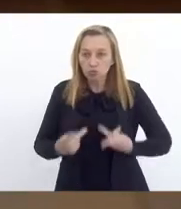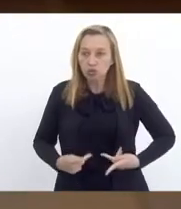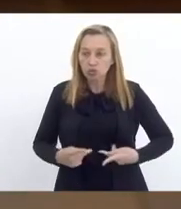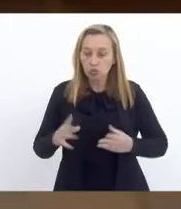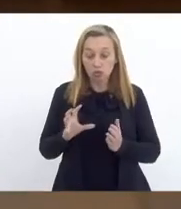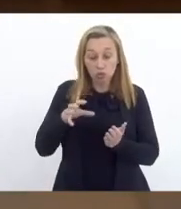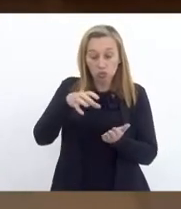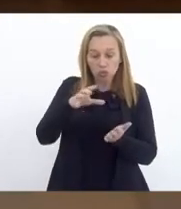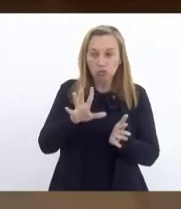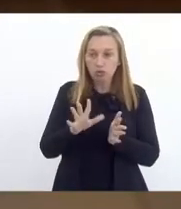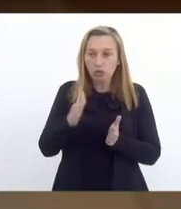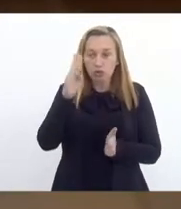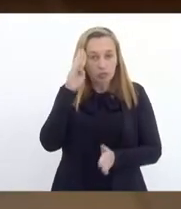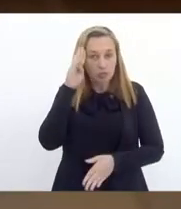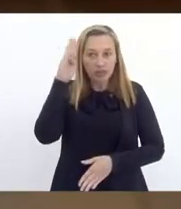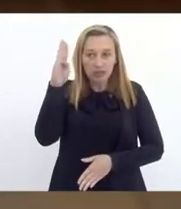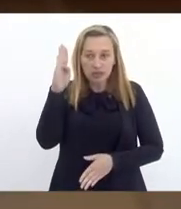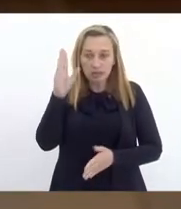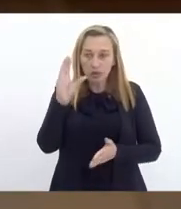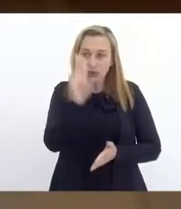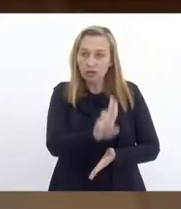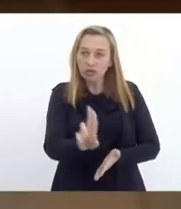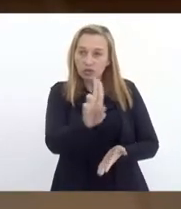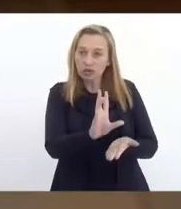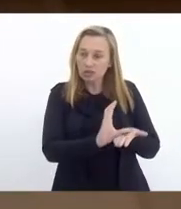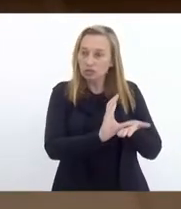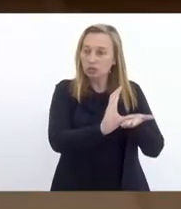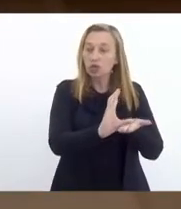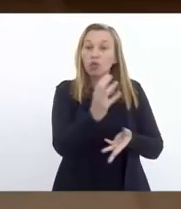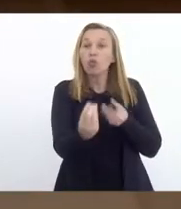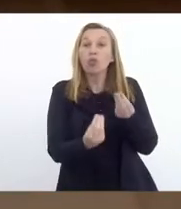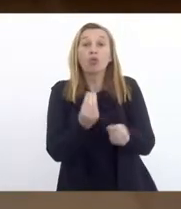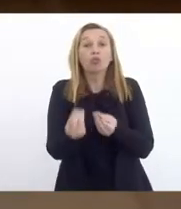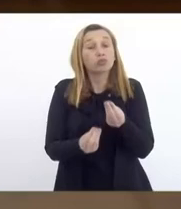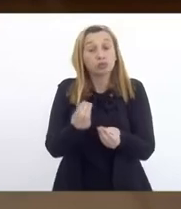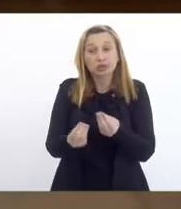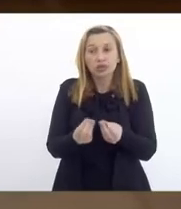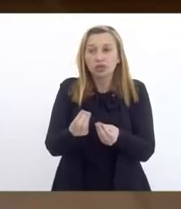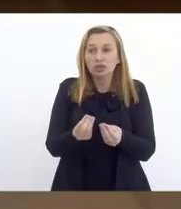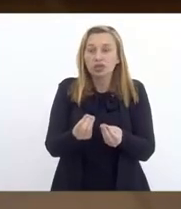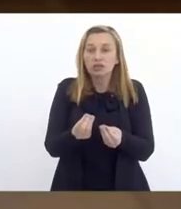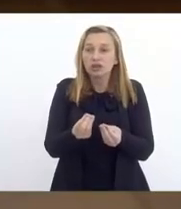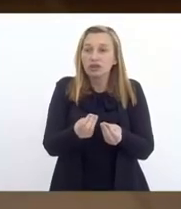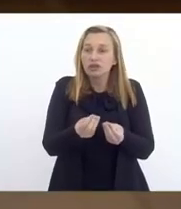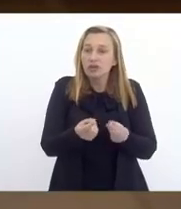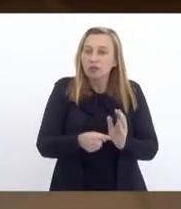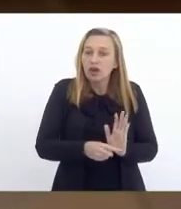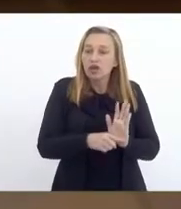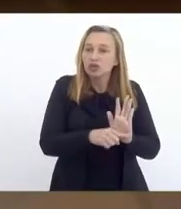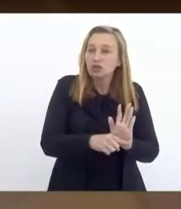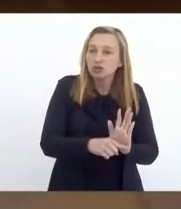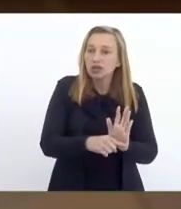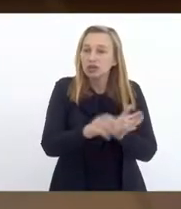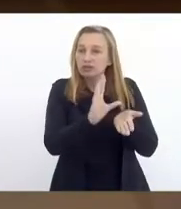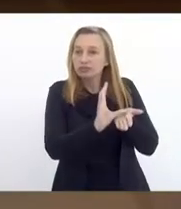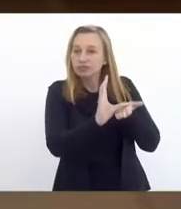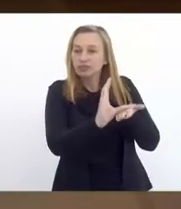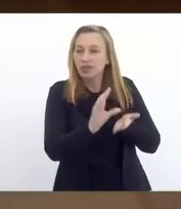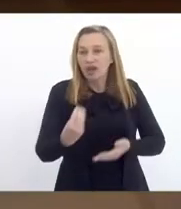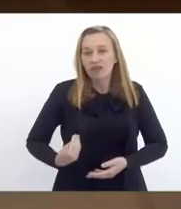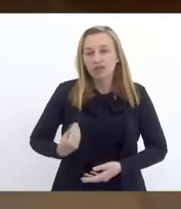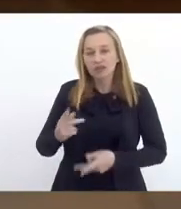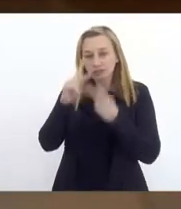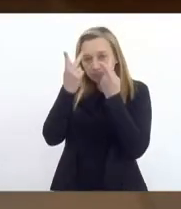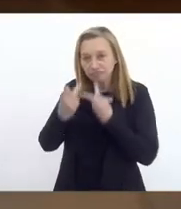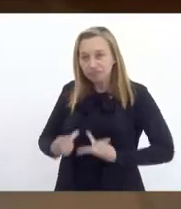centro da utilização desse recurso. Como é que a gente vai favorecer com esse fundo a vida do ser